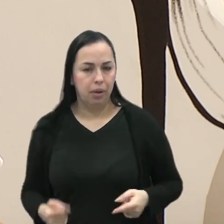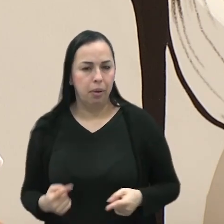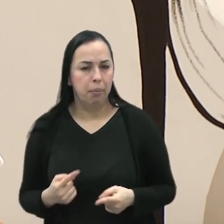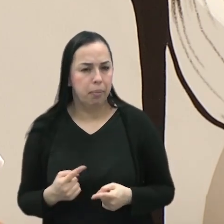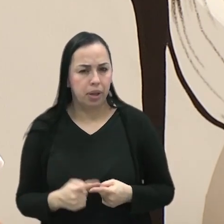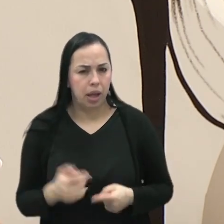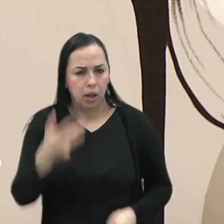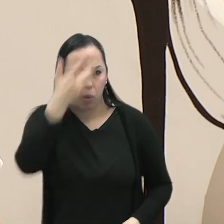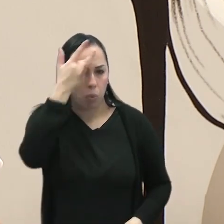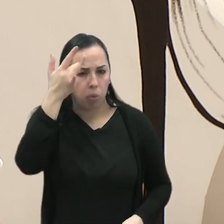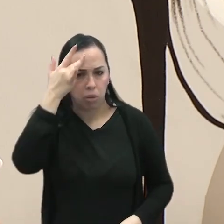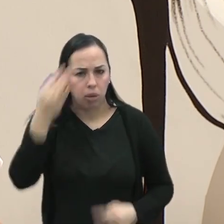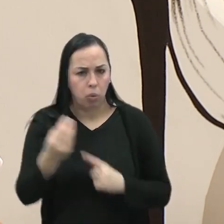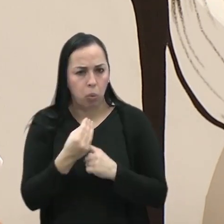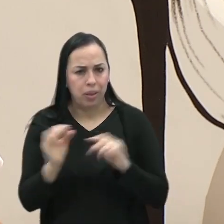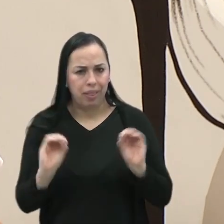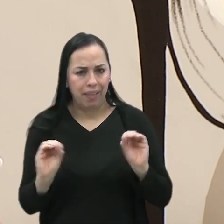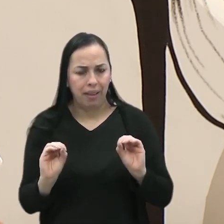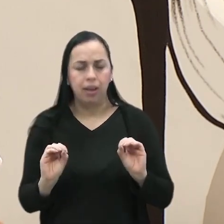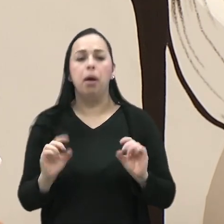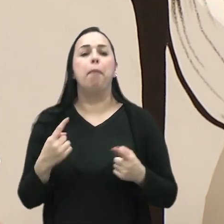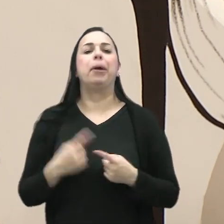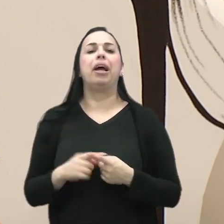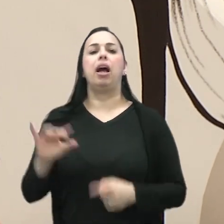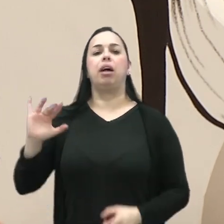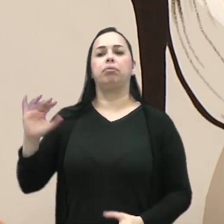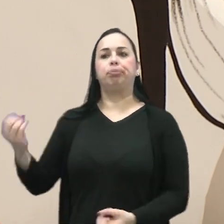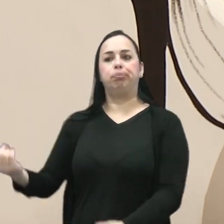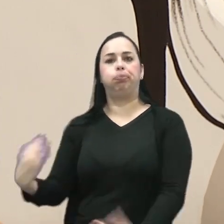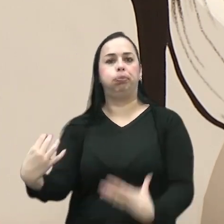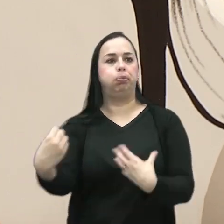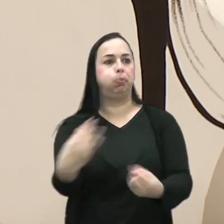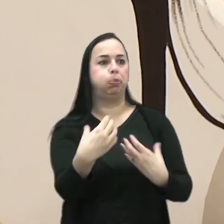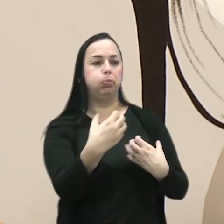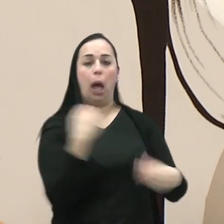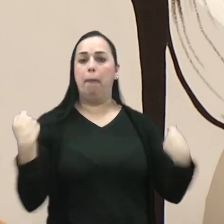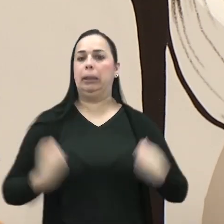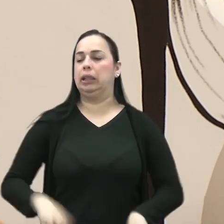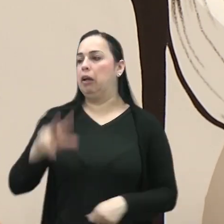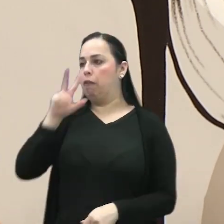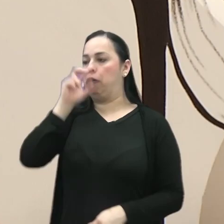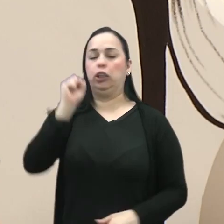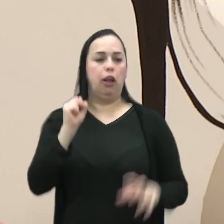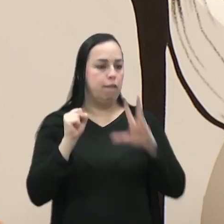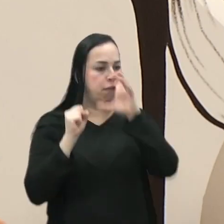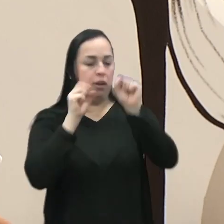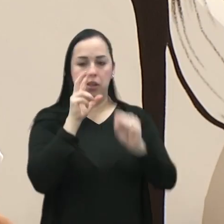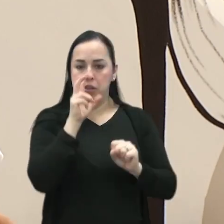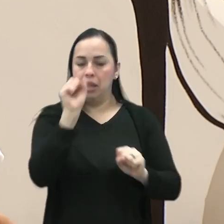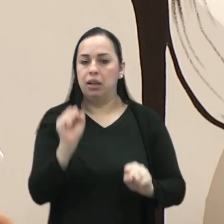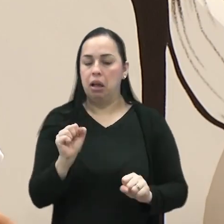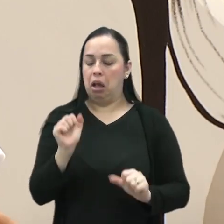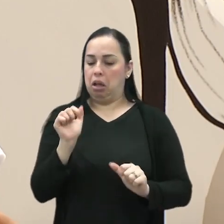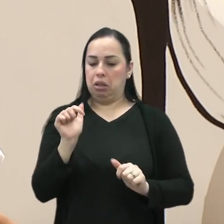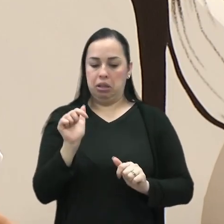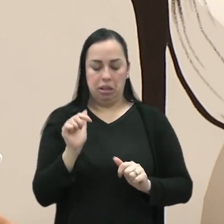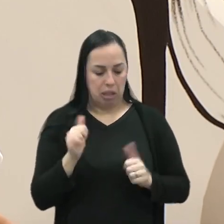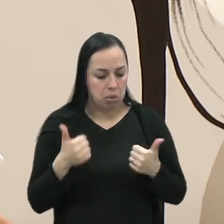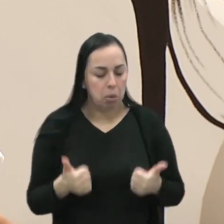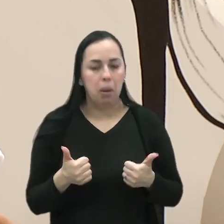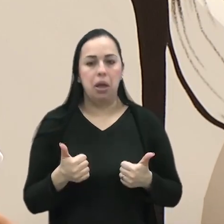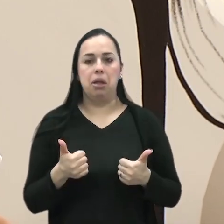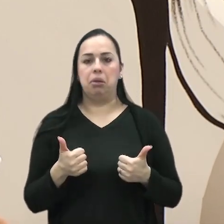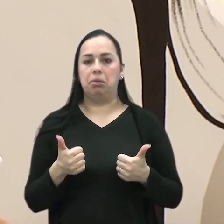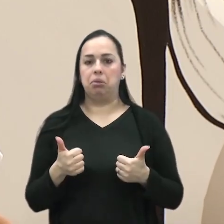não cuida da saúde mental? Porque a gente aprendeu a ser forte. Então, a gente está trabalhando muito nesse momento que está tudo